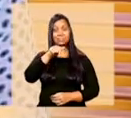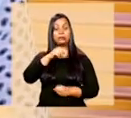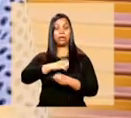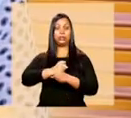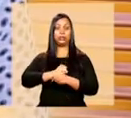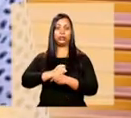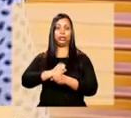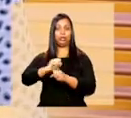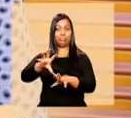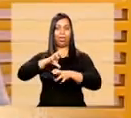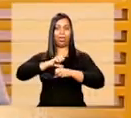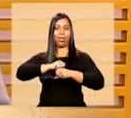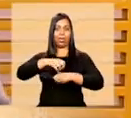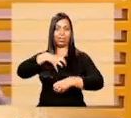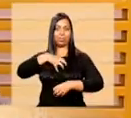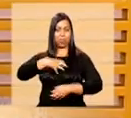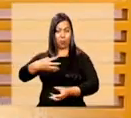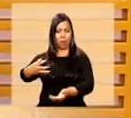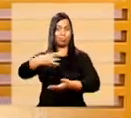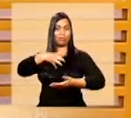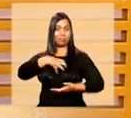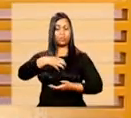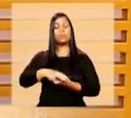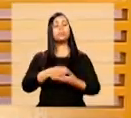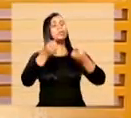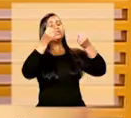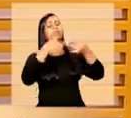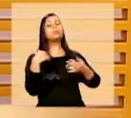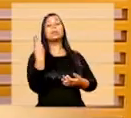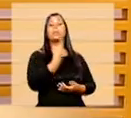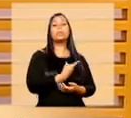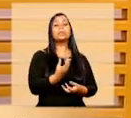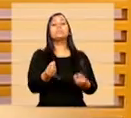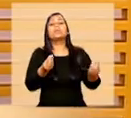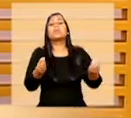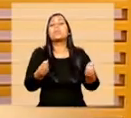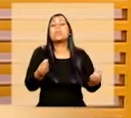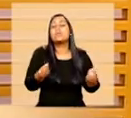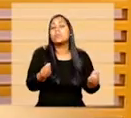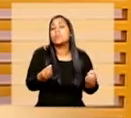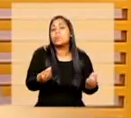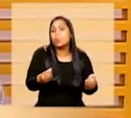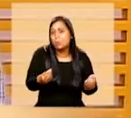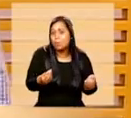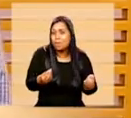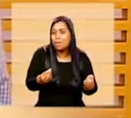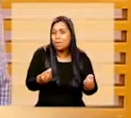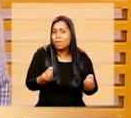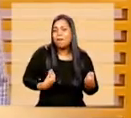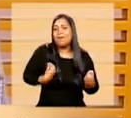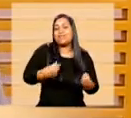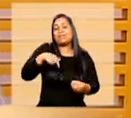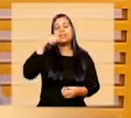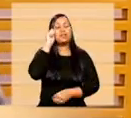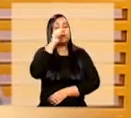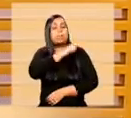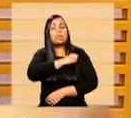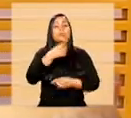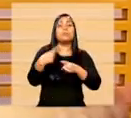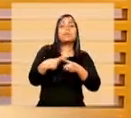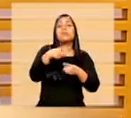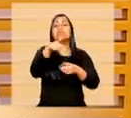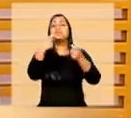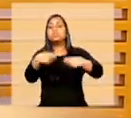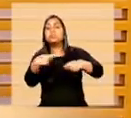é isso, Marcela? 17 anos. Conta pra gente um pouco como é que foi essa chegada até Rio Preto, por que